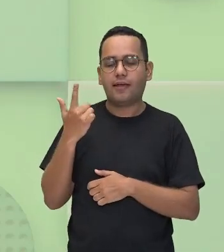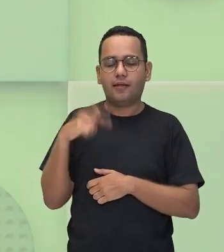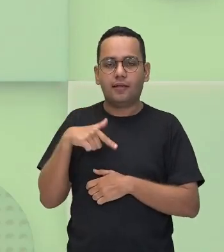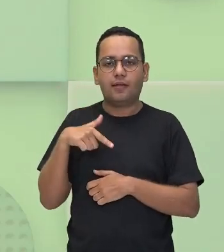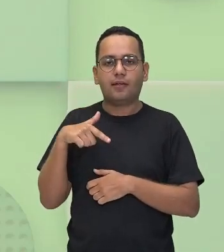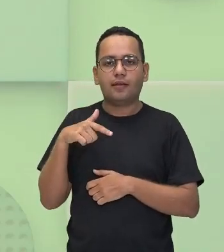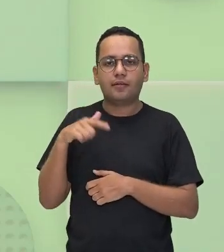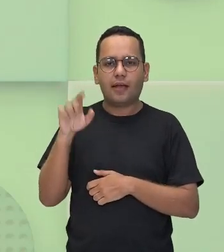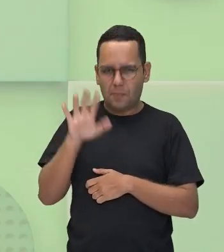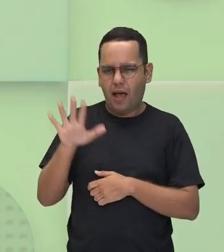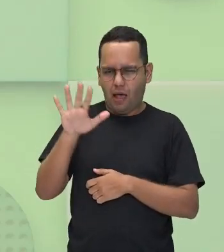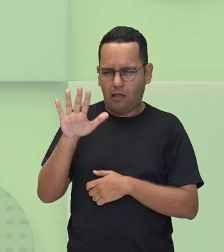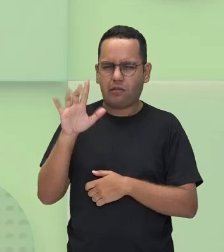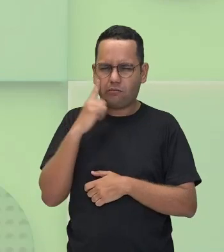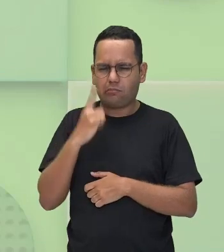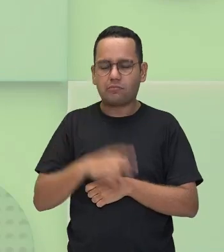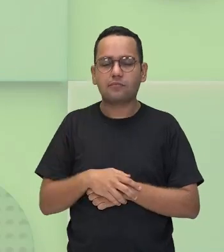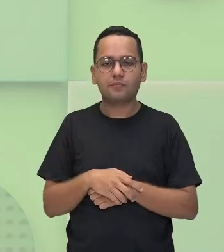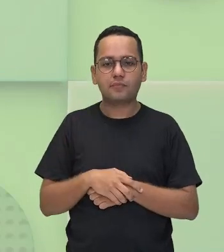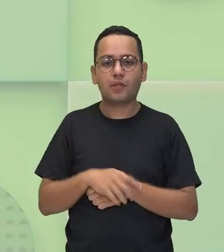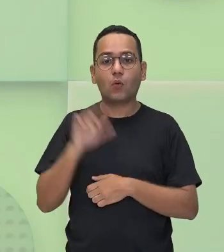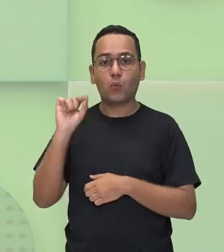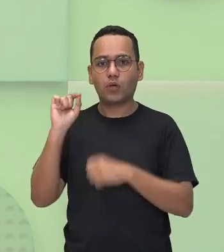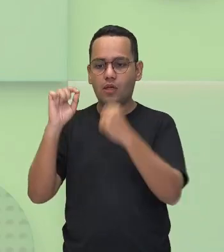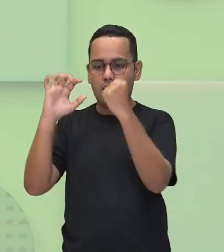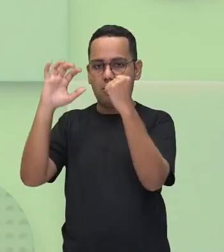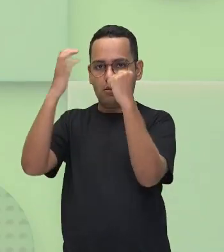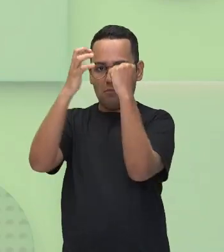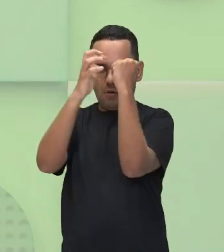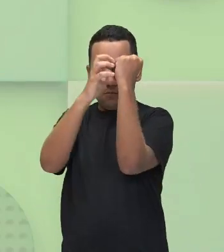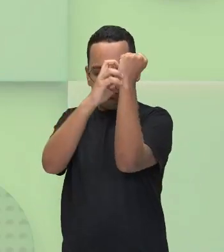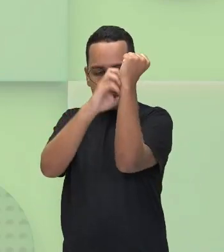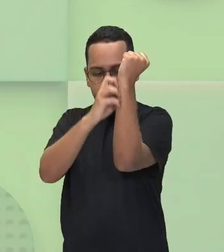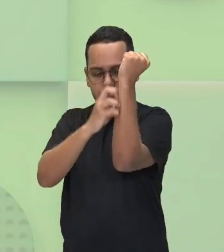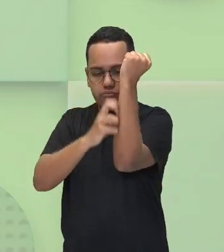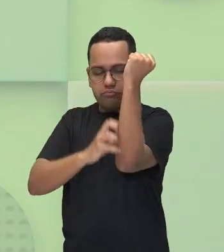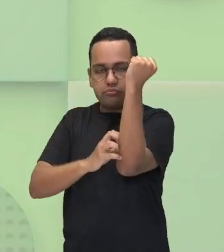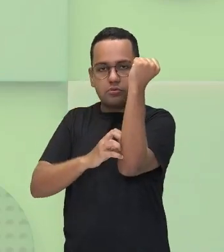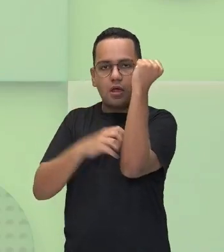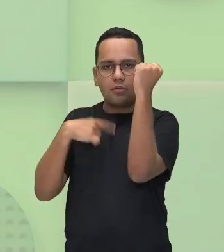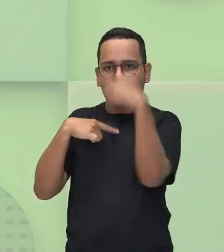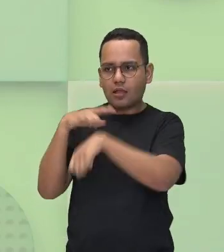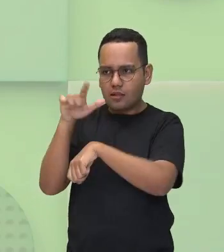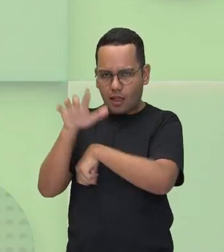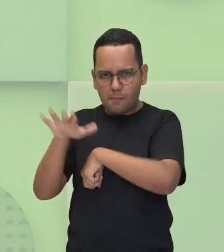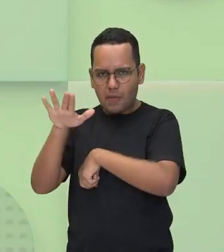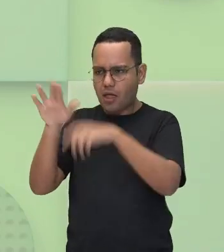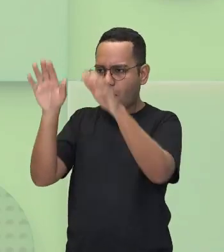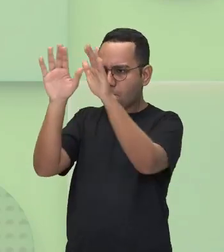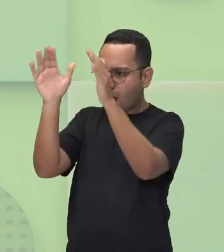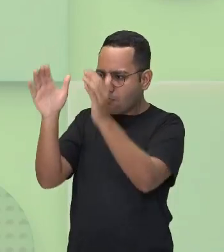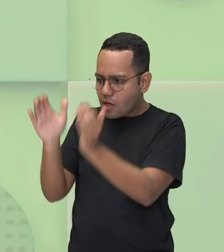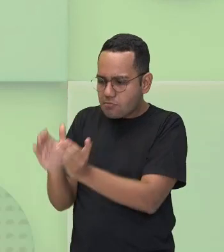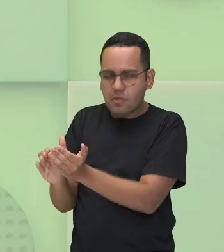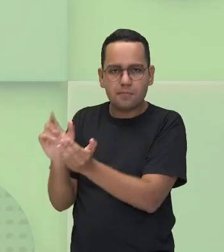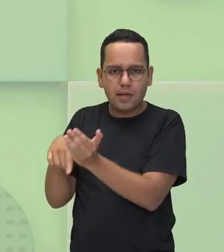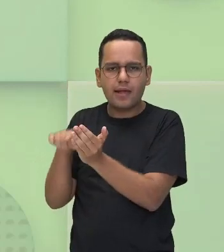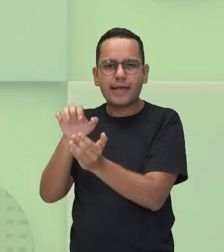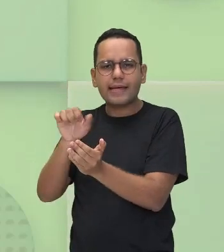essa chuva ácida, ela tem um efeito nessas estátuas que no passado não